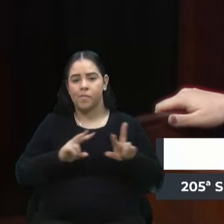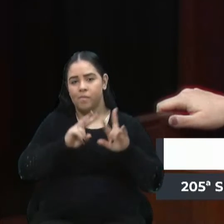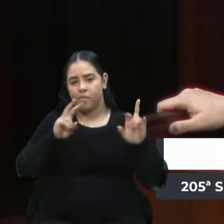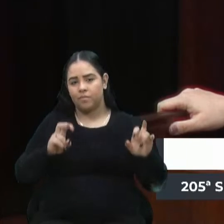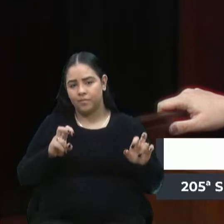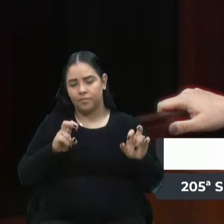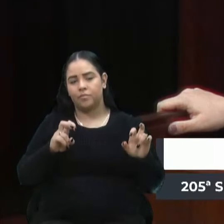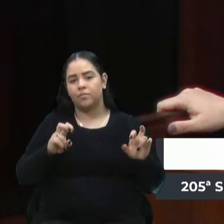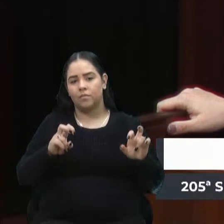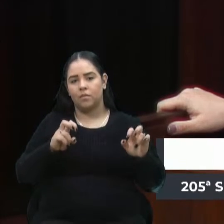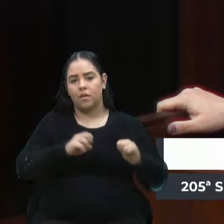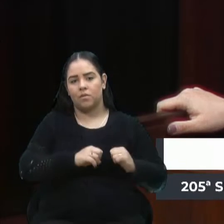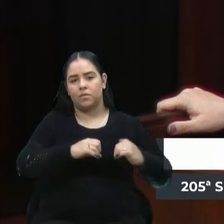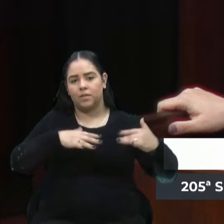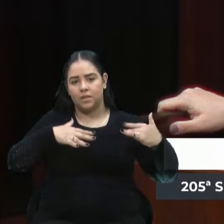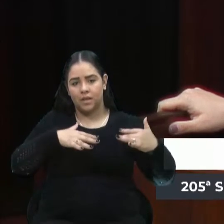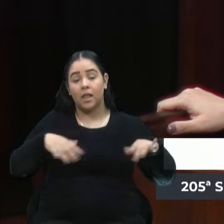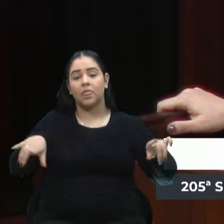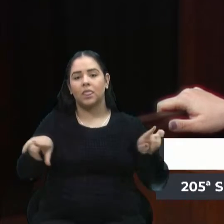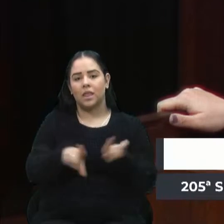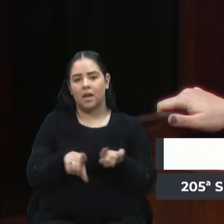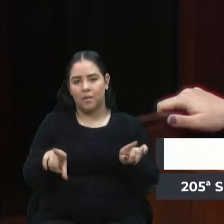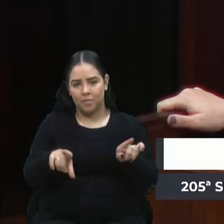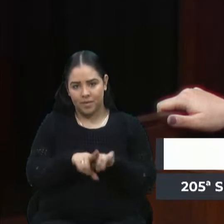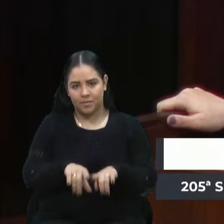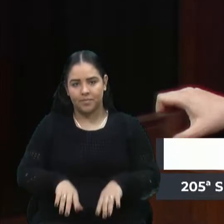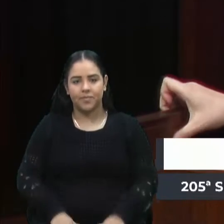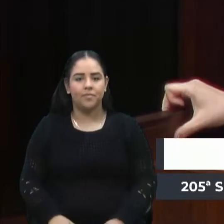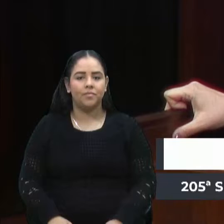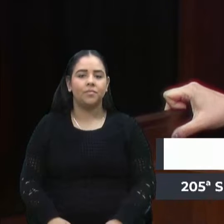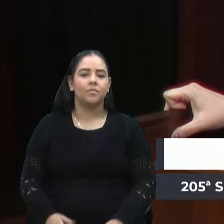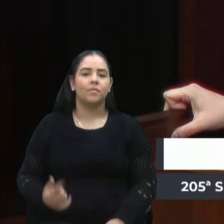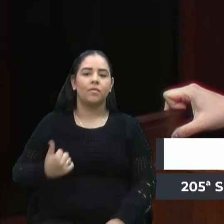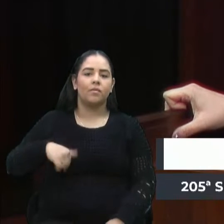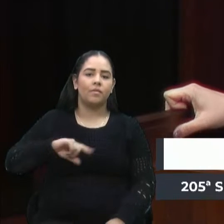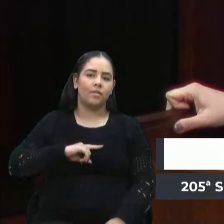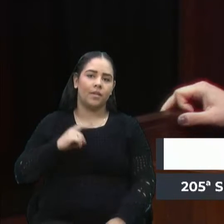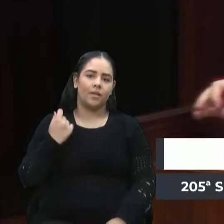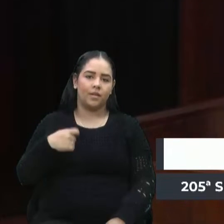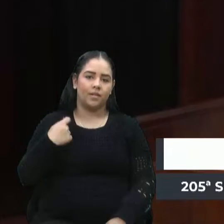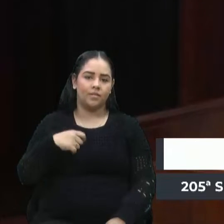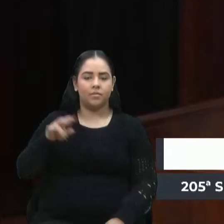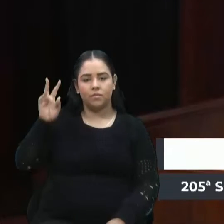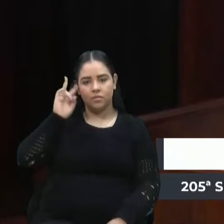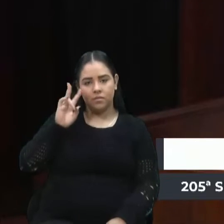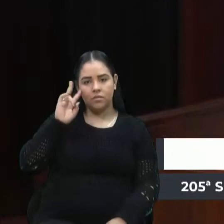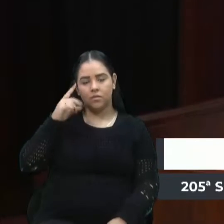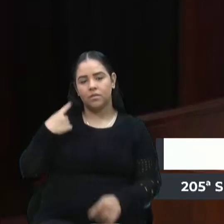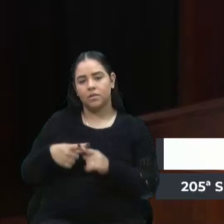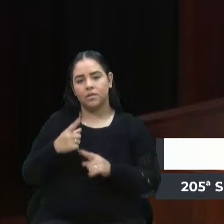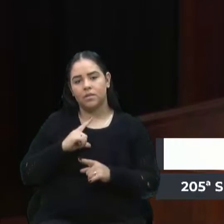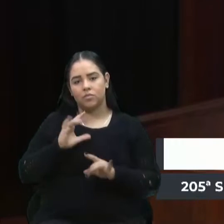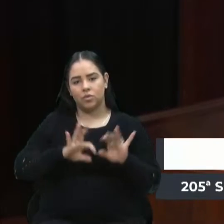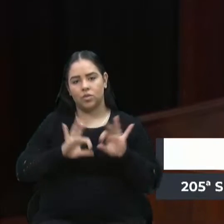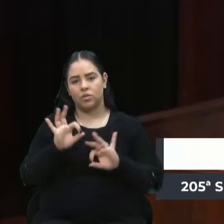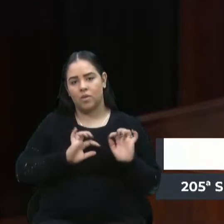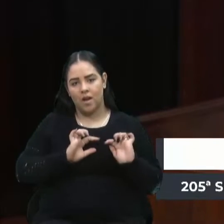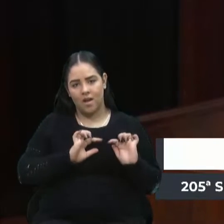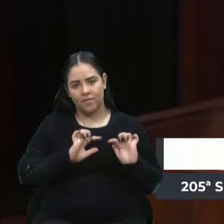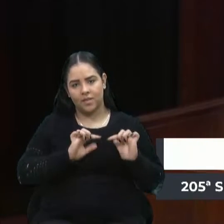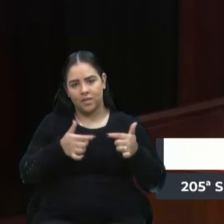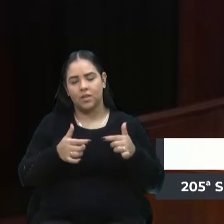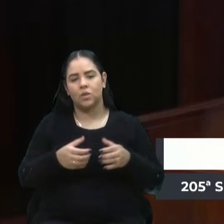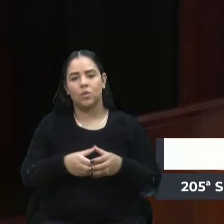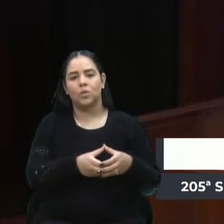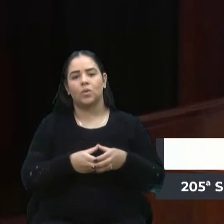pública aqui nesta casa, inclusive. Então, a gente tem que lembrar, né, que graças ao programa Avançar no Turismo do Governo do